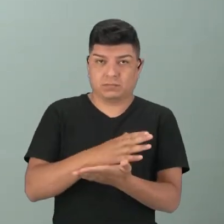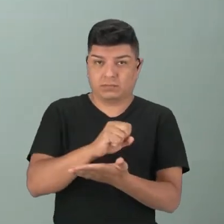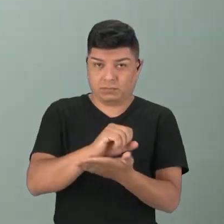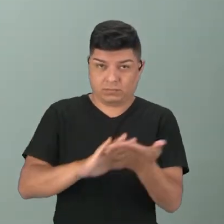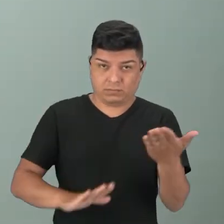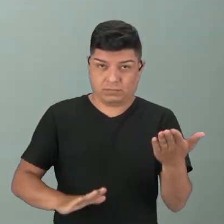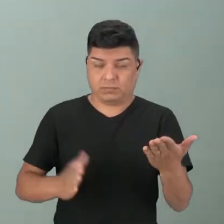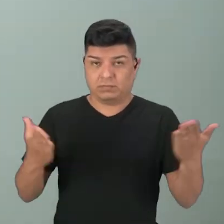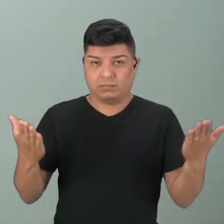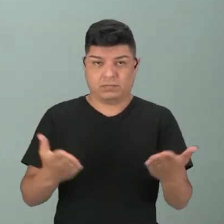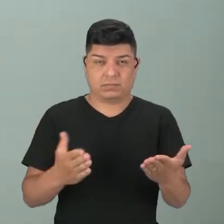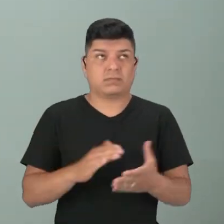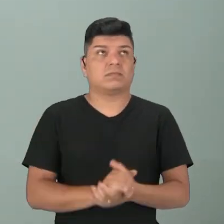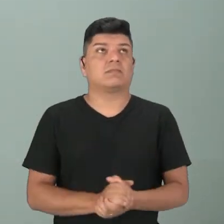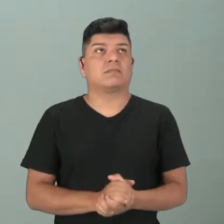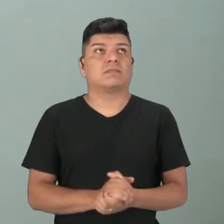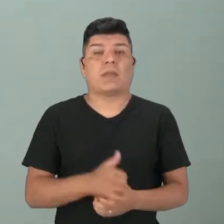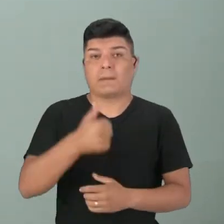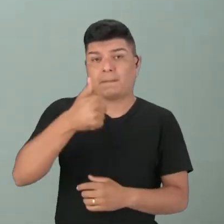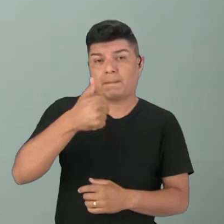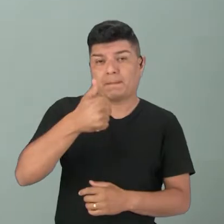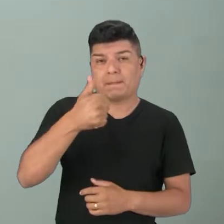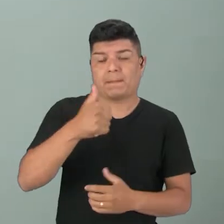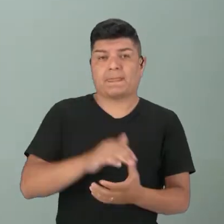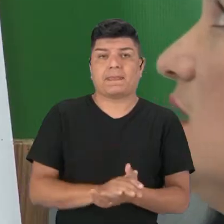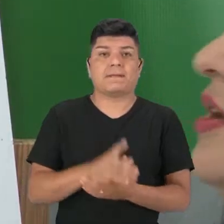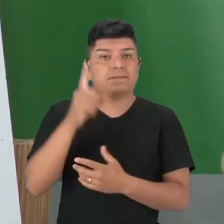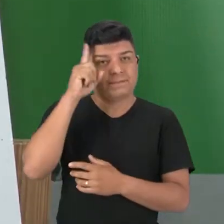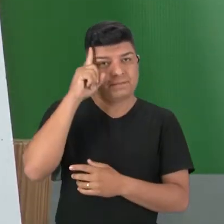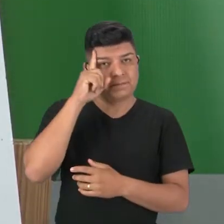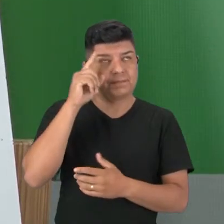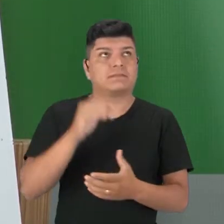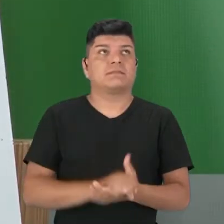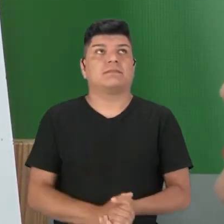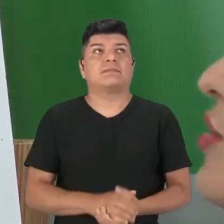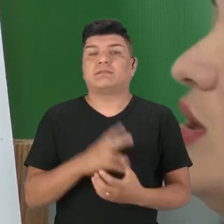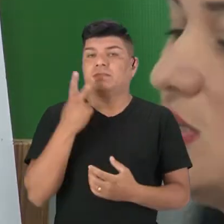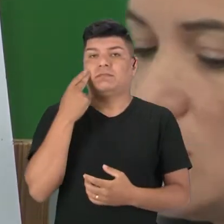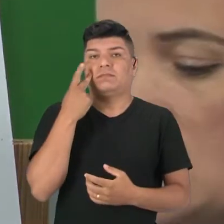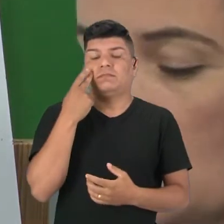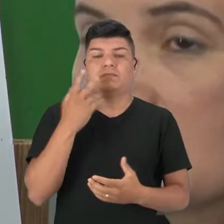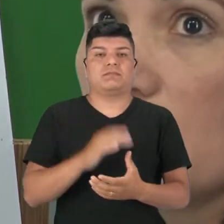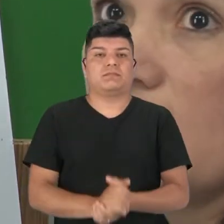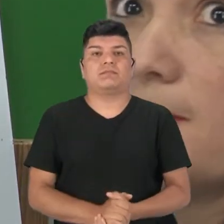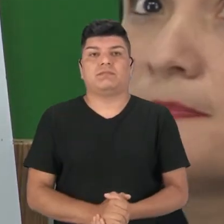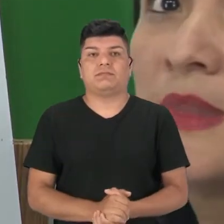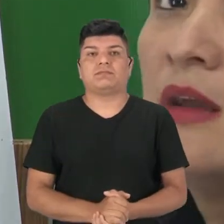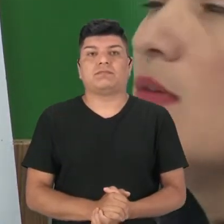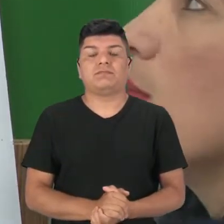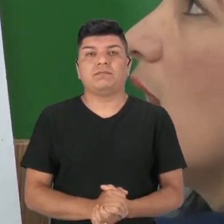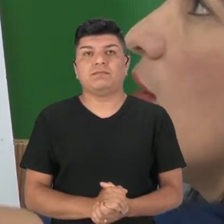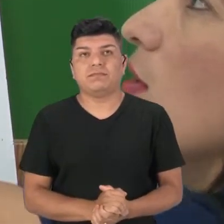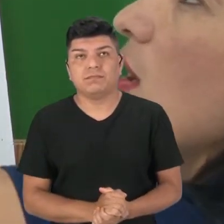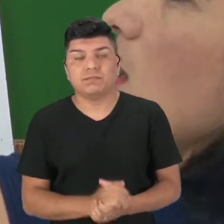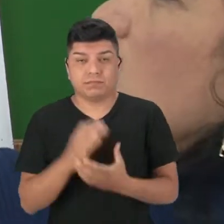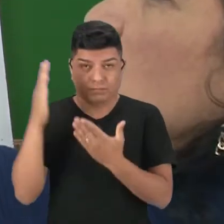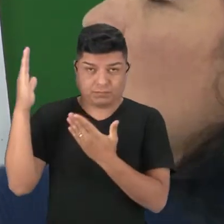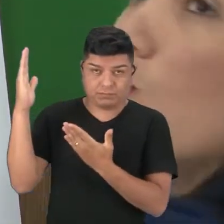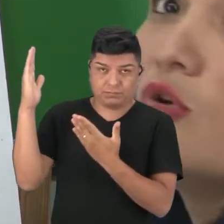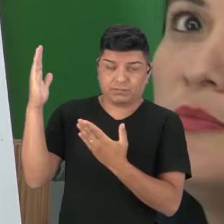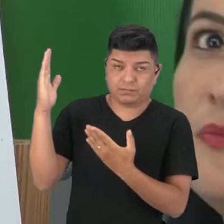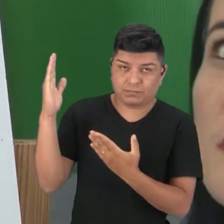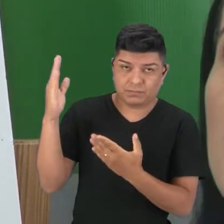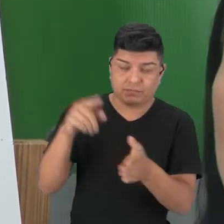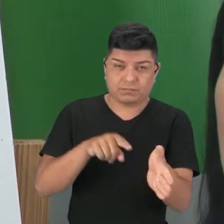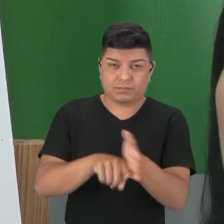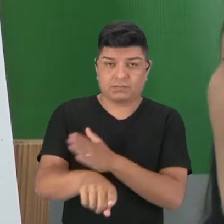comigo, tá? Vamos primeiro à situação, uma situação do dia a dia que é normal acontecer. Olha só a situação aí. Vamos lá. Questão